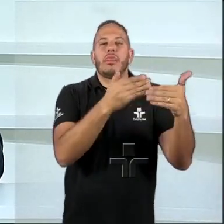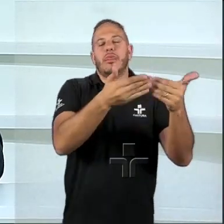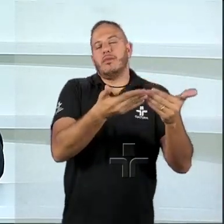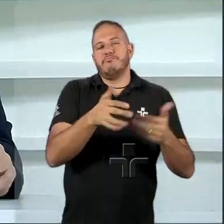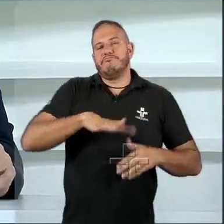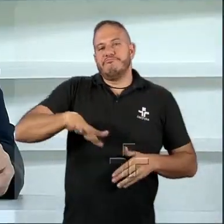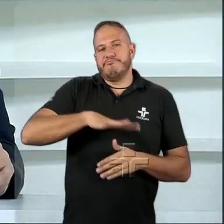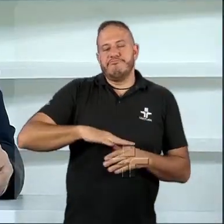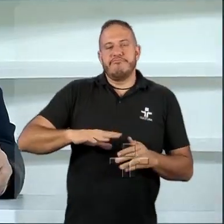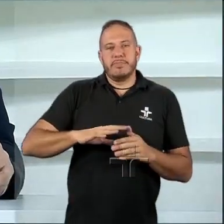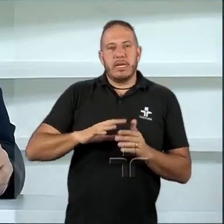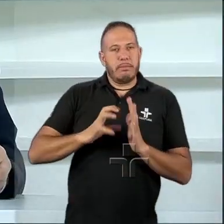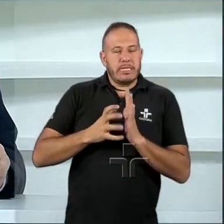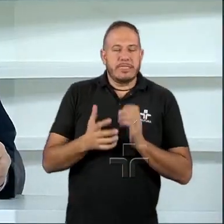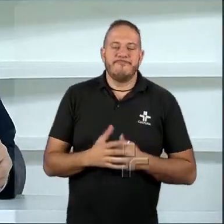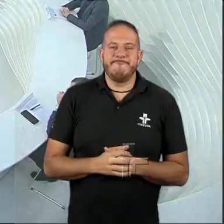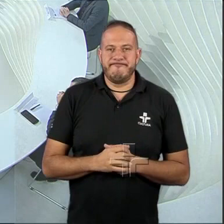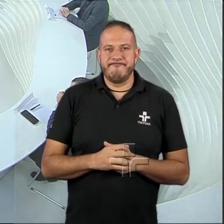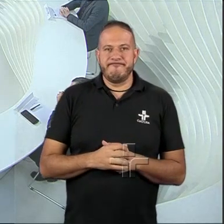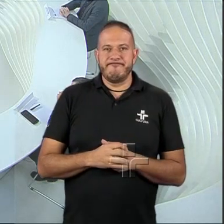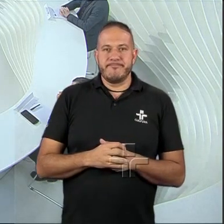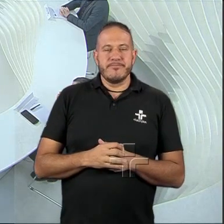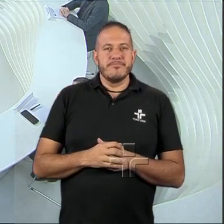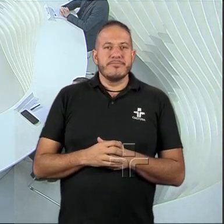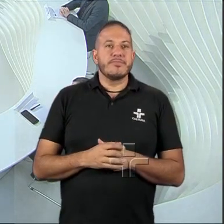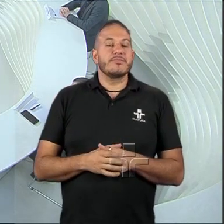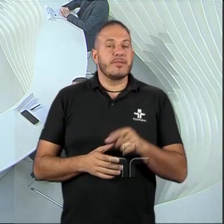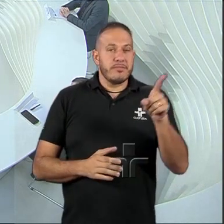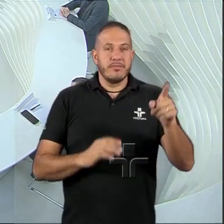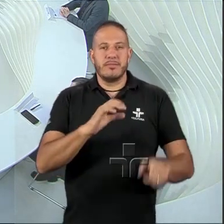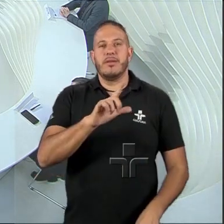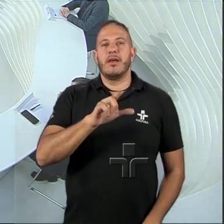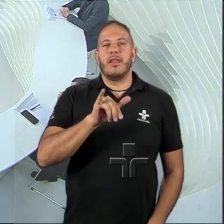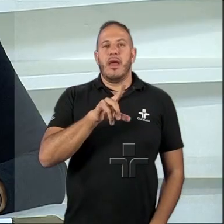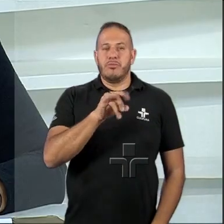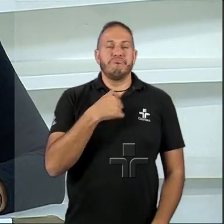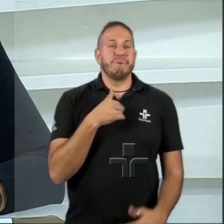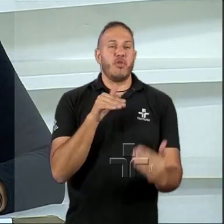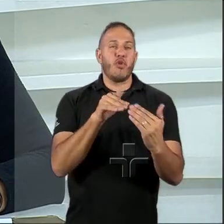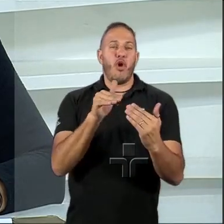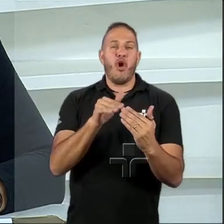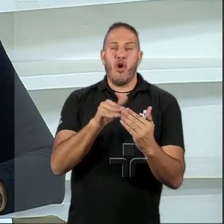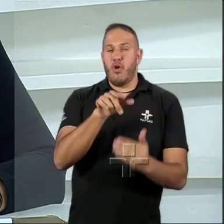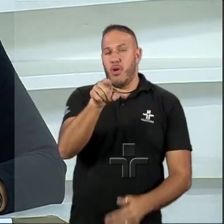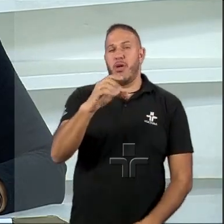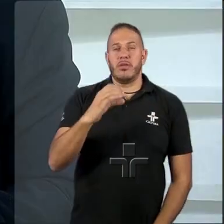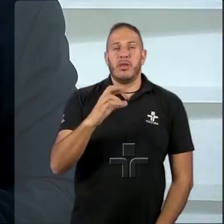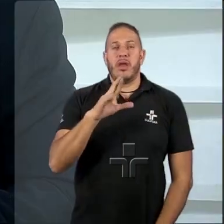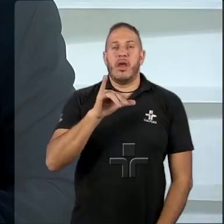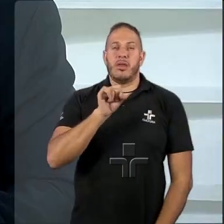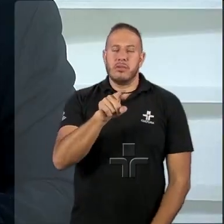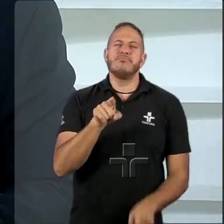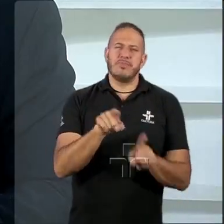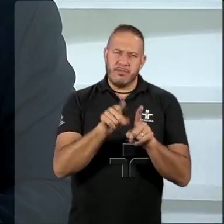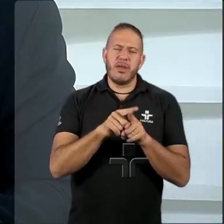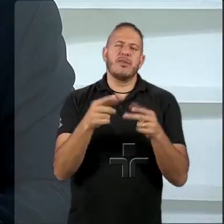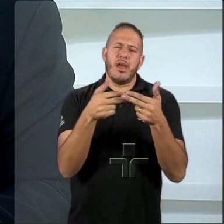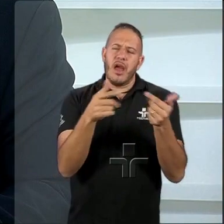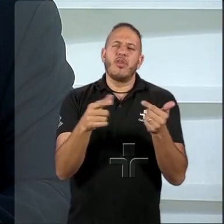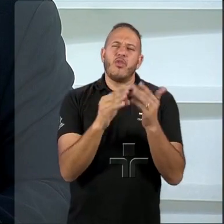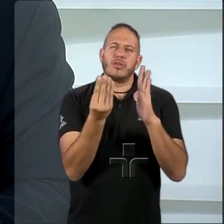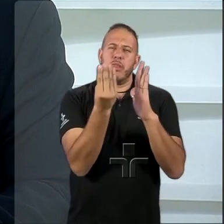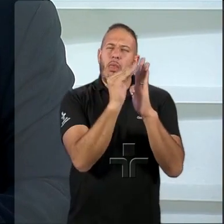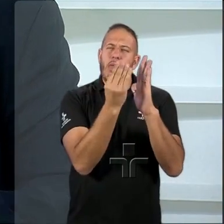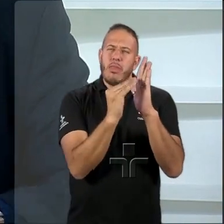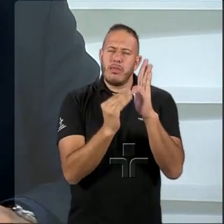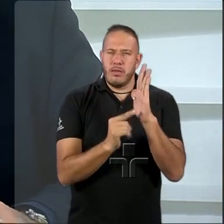partido. Cláudio. Eu concordo com a Maria Cristina. Acho que tem também os elementos, né, que foram apontados pelo Marcos,